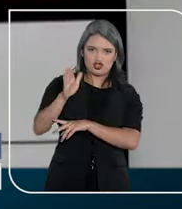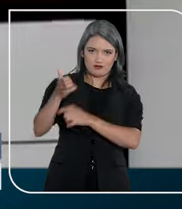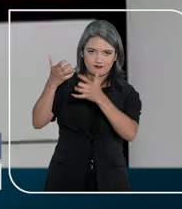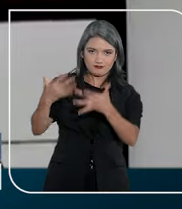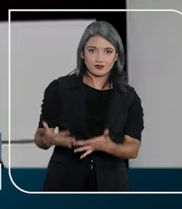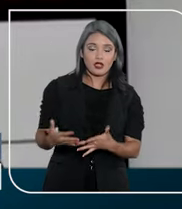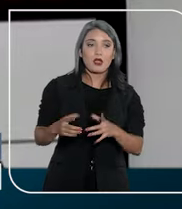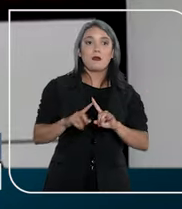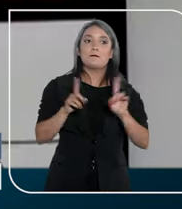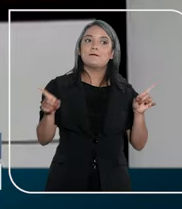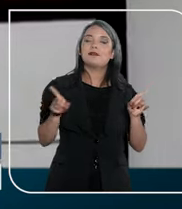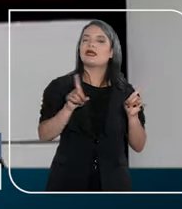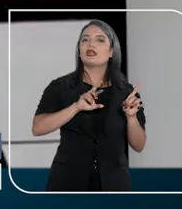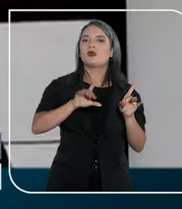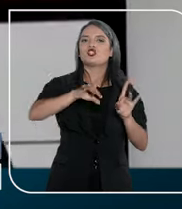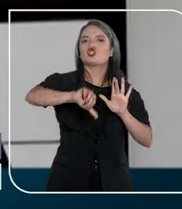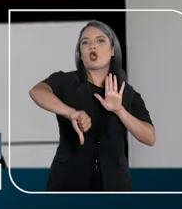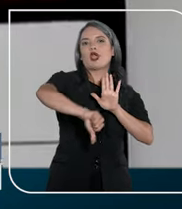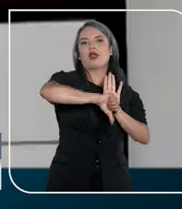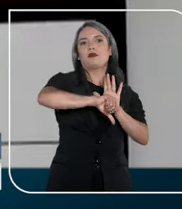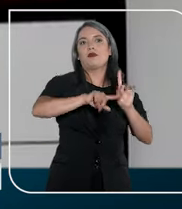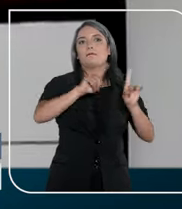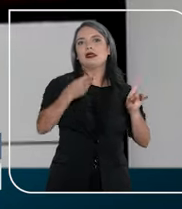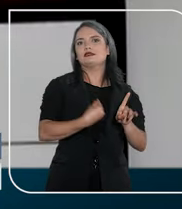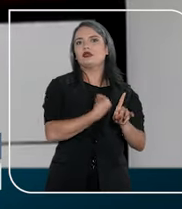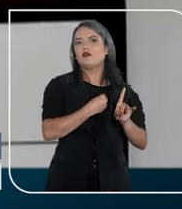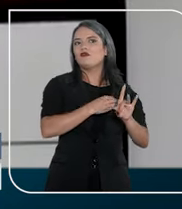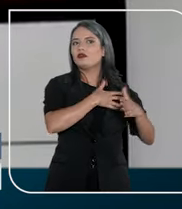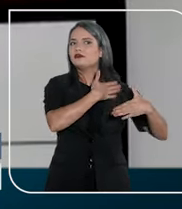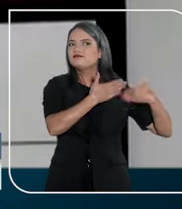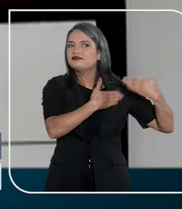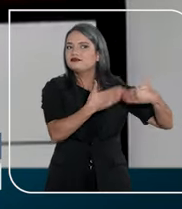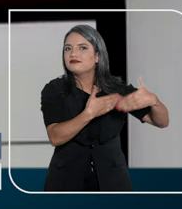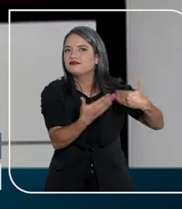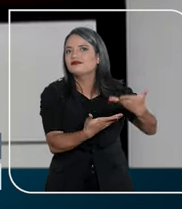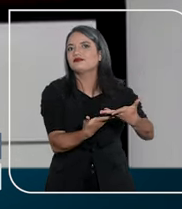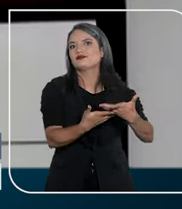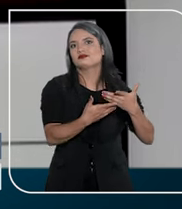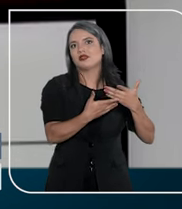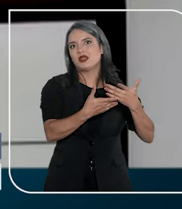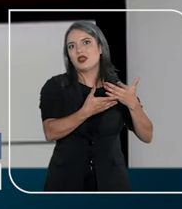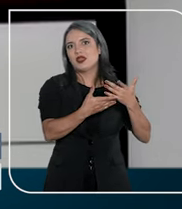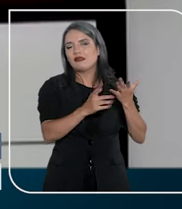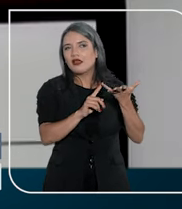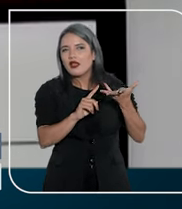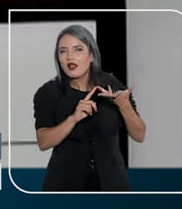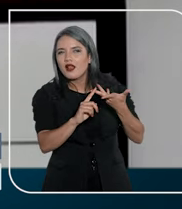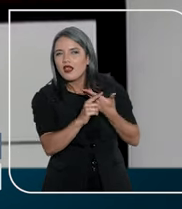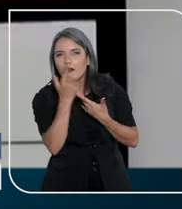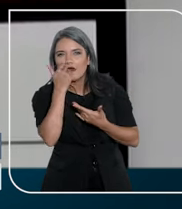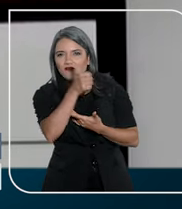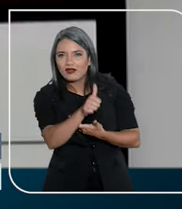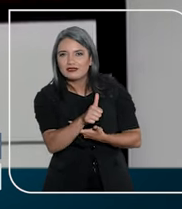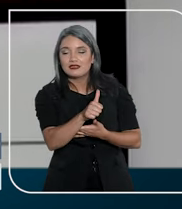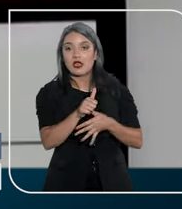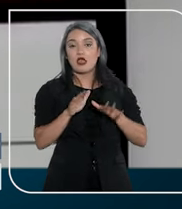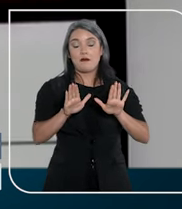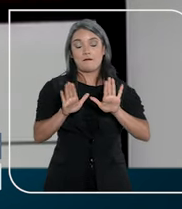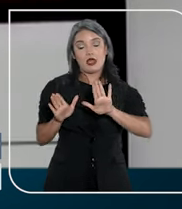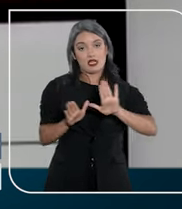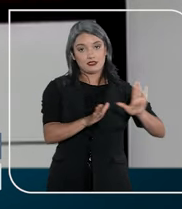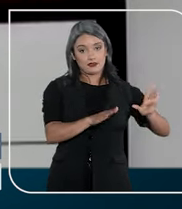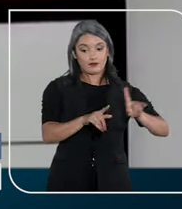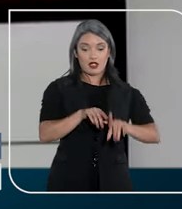mas a sua conduta como um todo. E aí, para finalizar, não posso deixar de lembrar que boletins de ocorrência